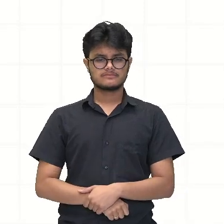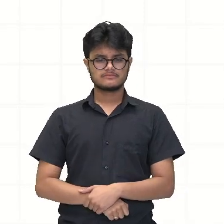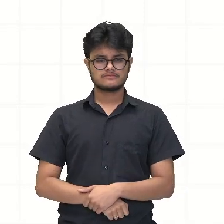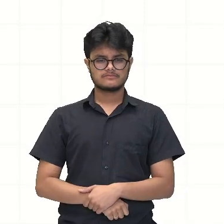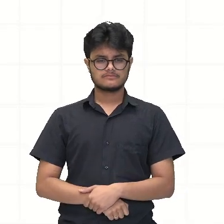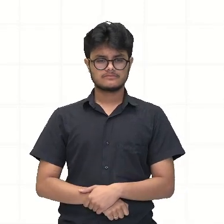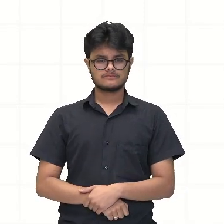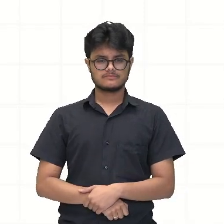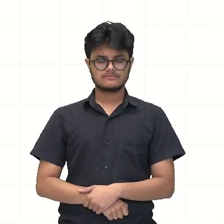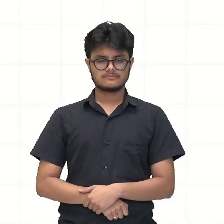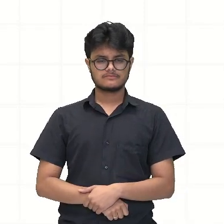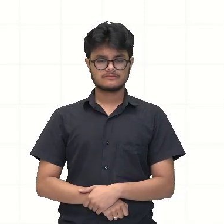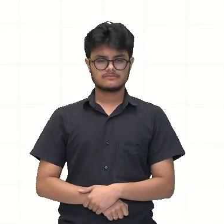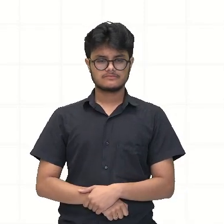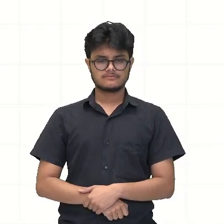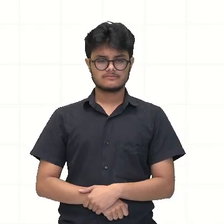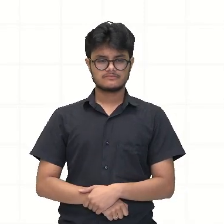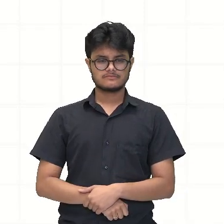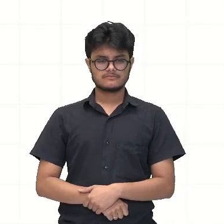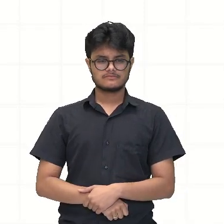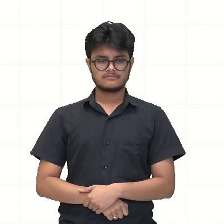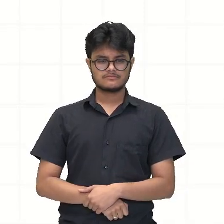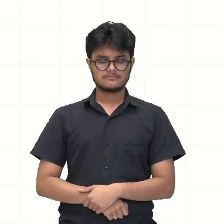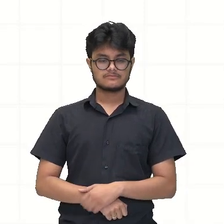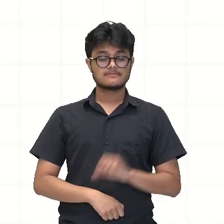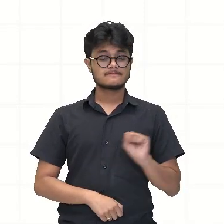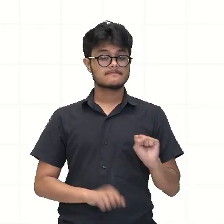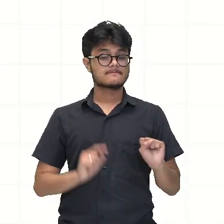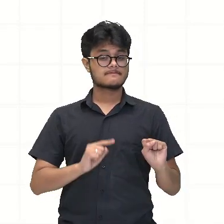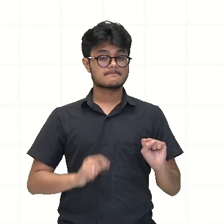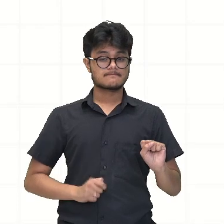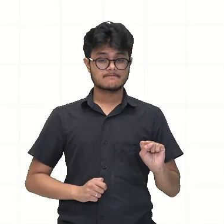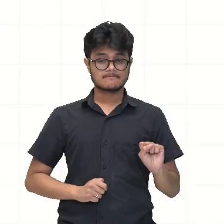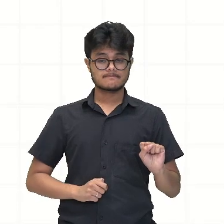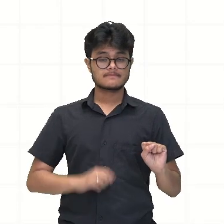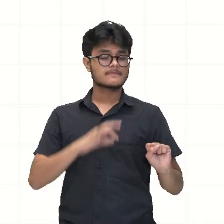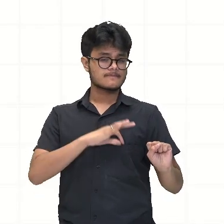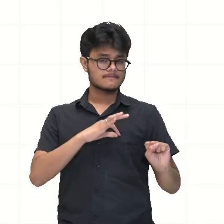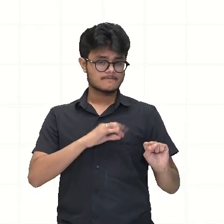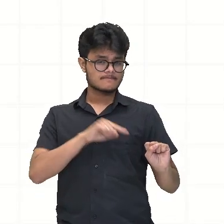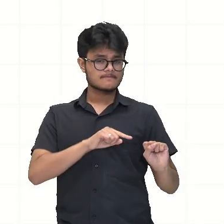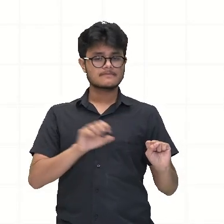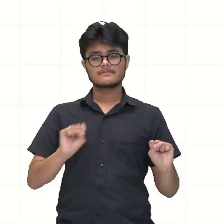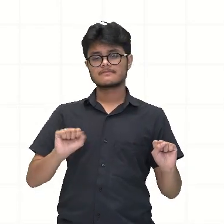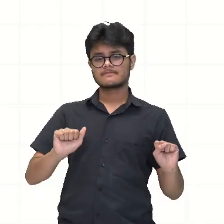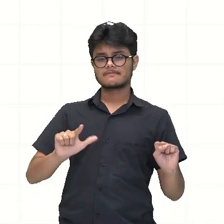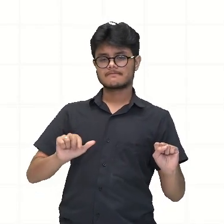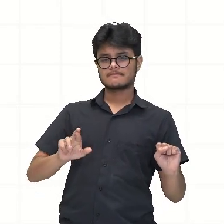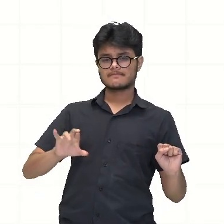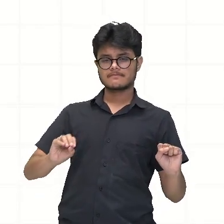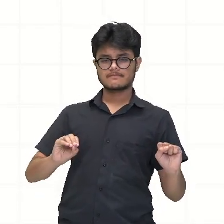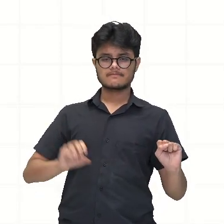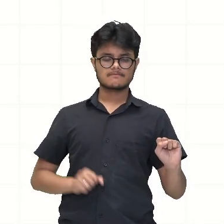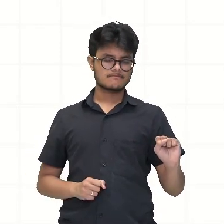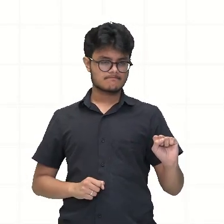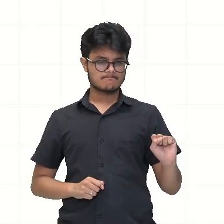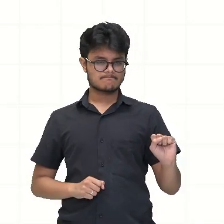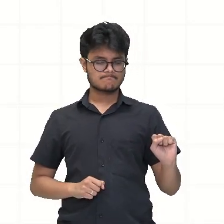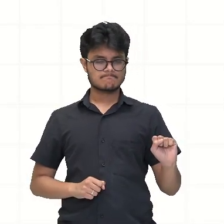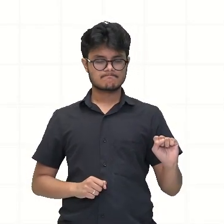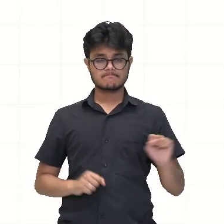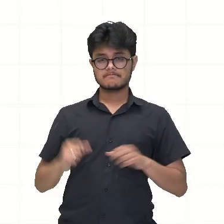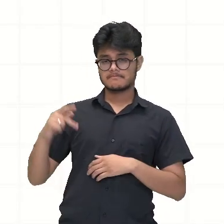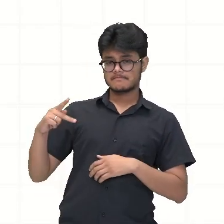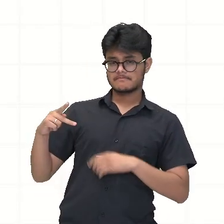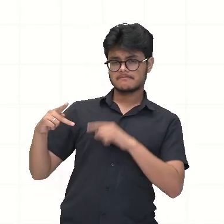ao salário. Aí olha só a letra S. S de quê? De salário, né? Mas eu poderia colocar a letra P